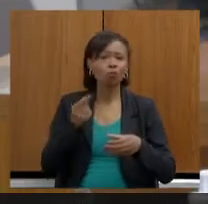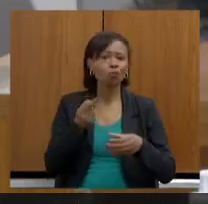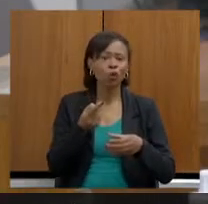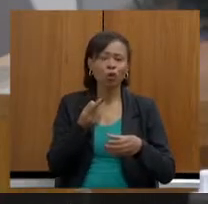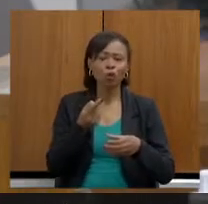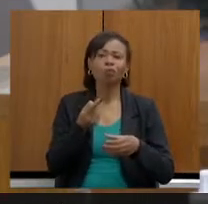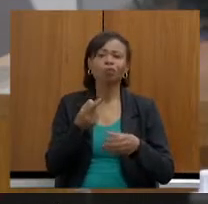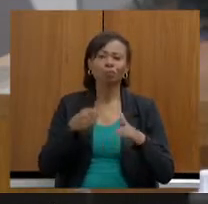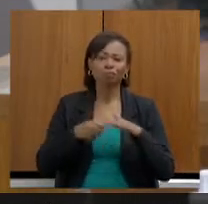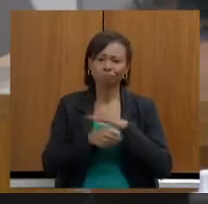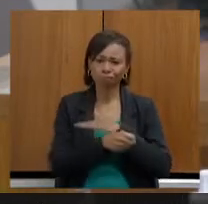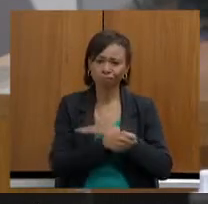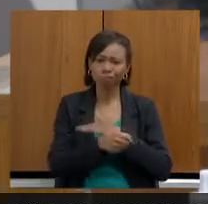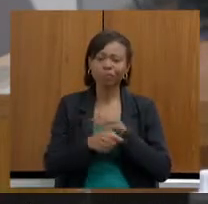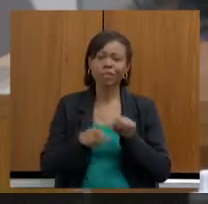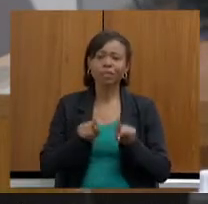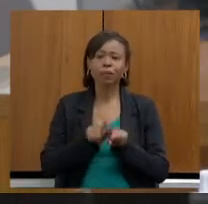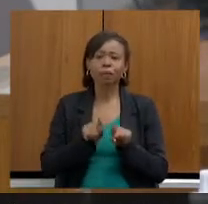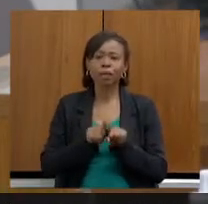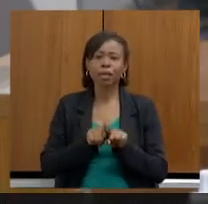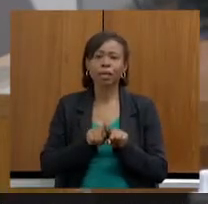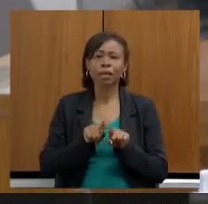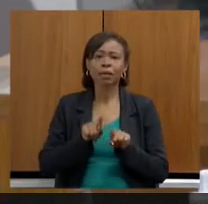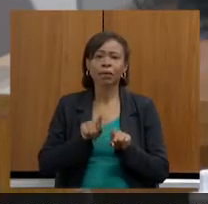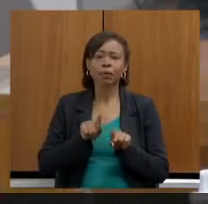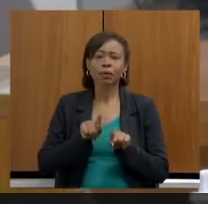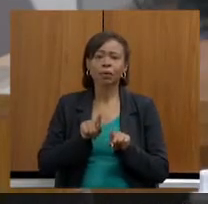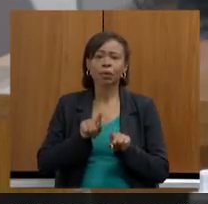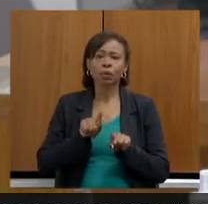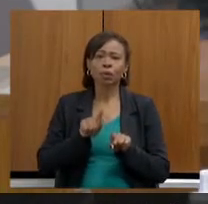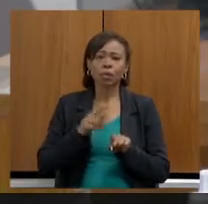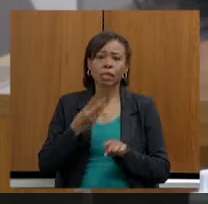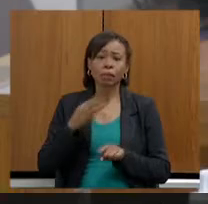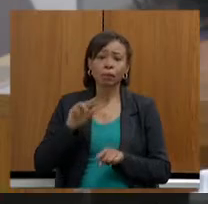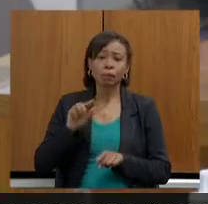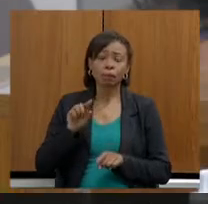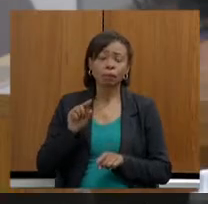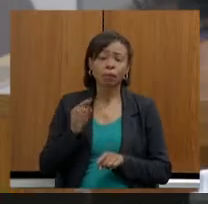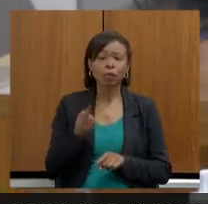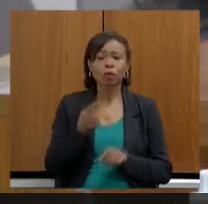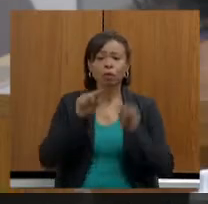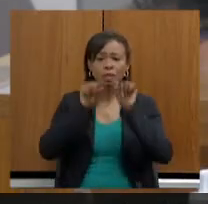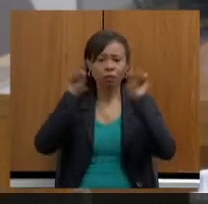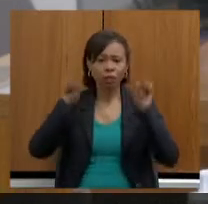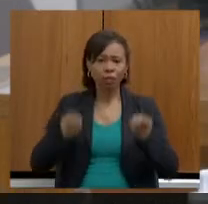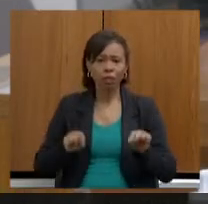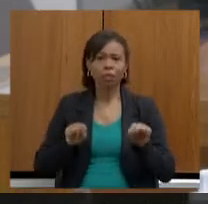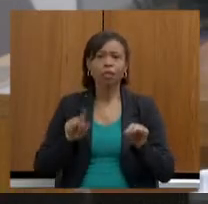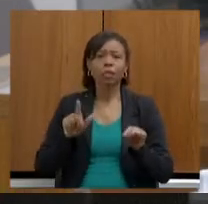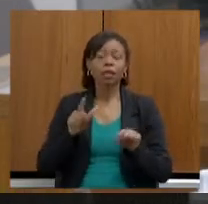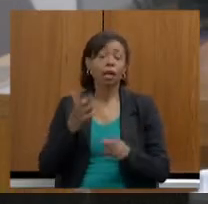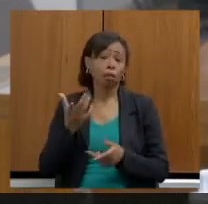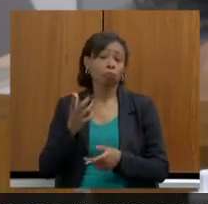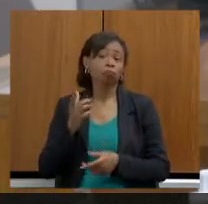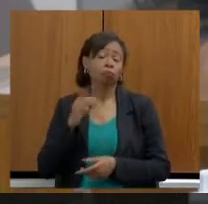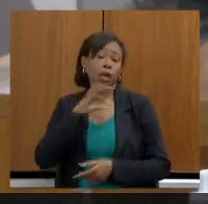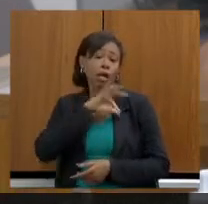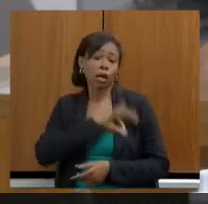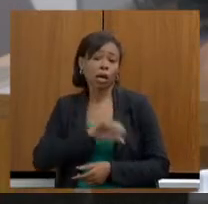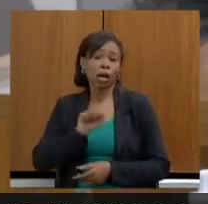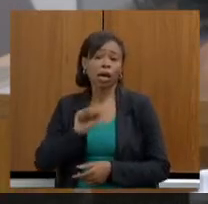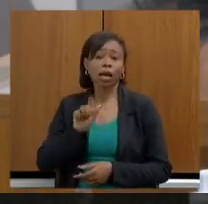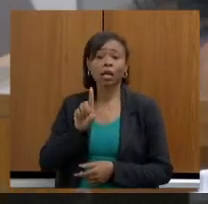três mil servidores com o que cumpriram os critérios para poder receber sem contar o